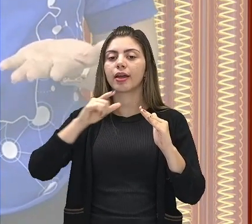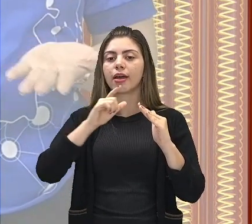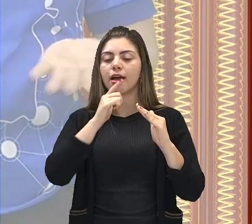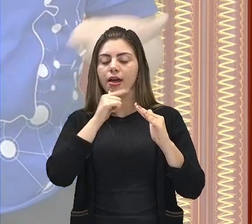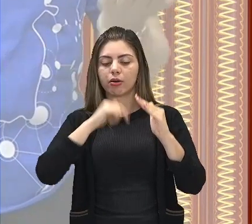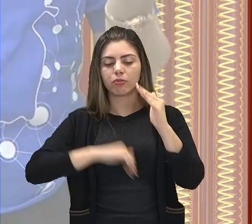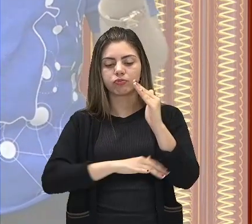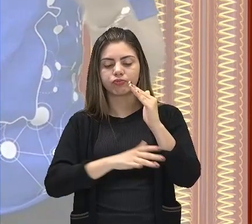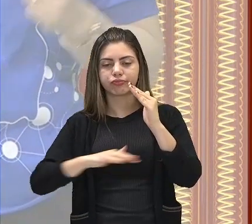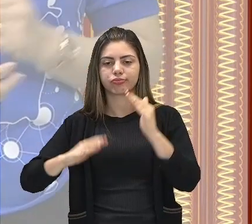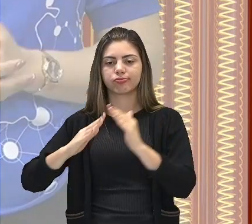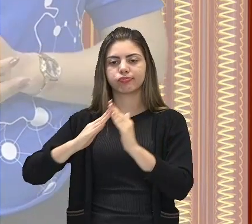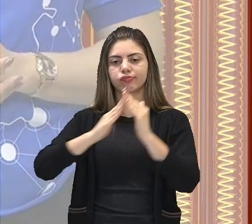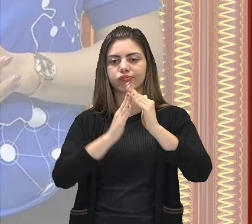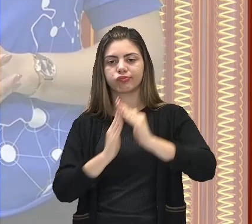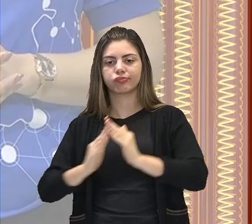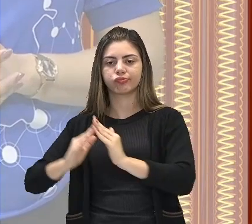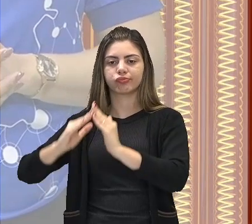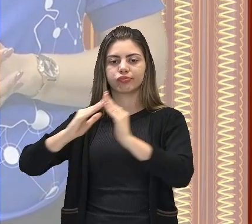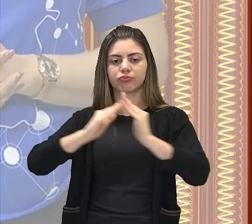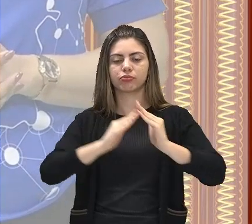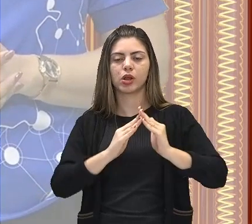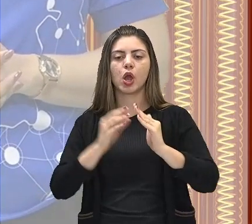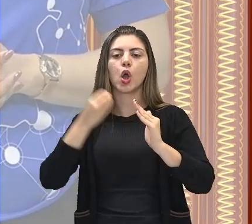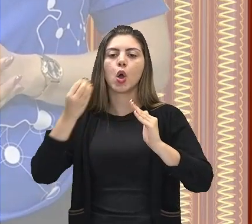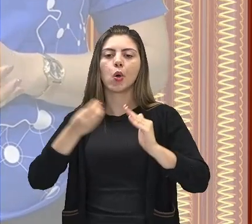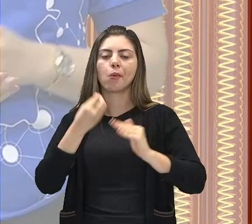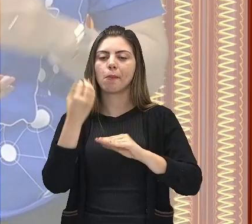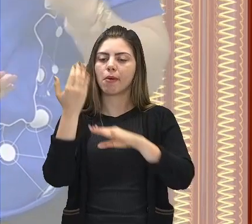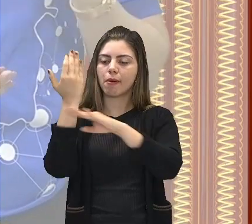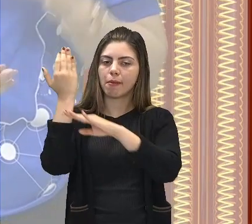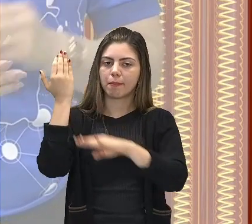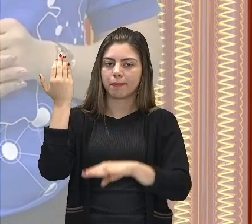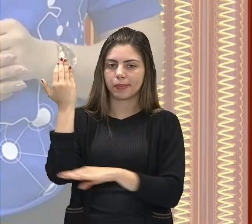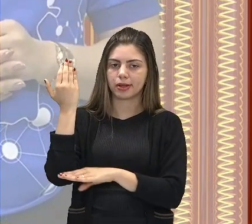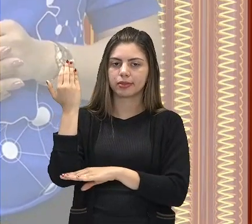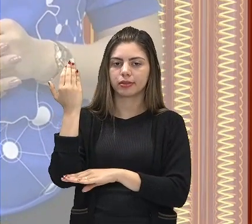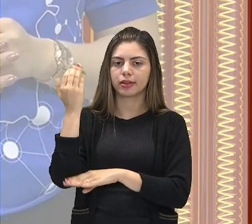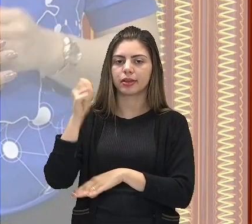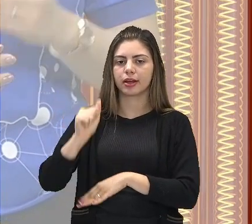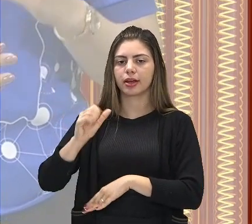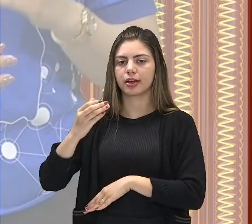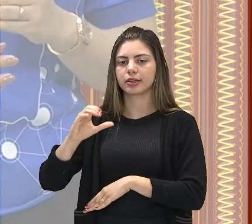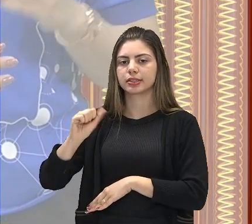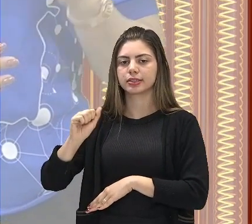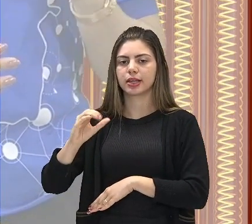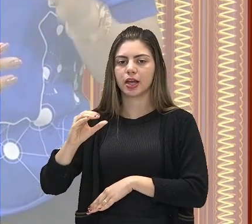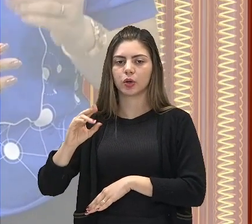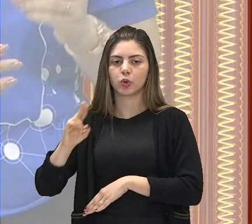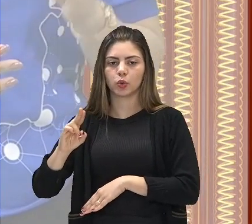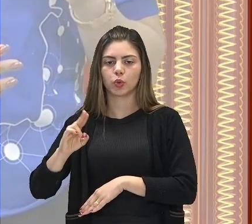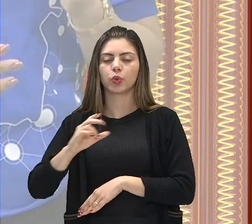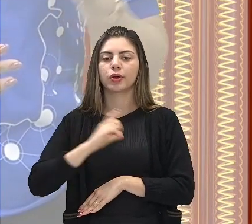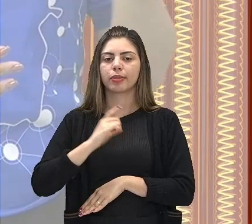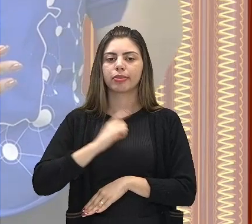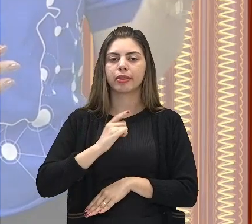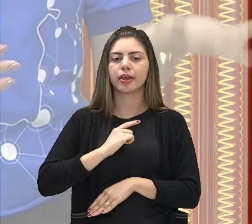as águas. A base é feita com madeira de açacu e as paredes eu tenho aí madeira de